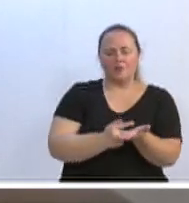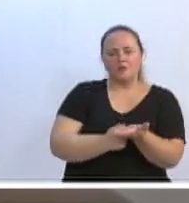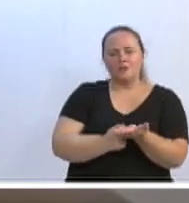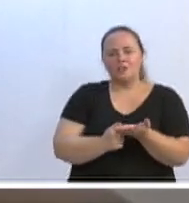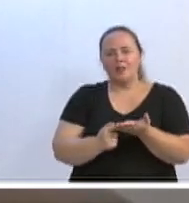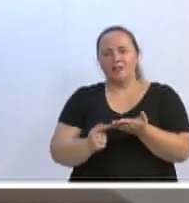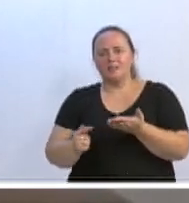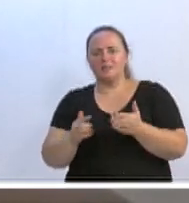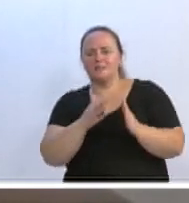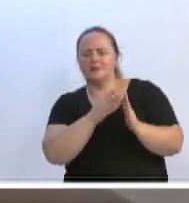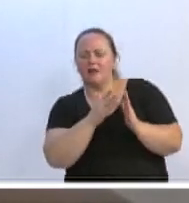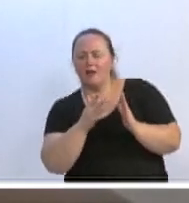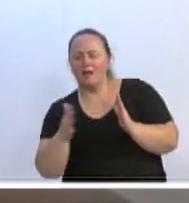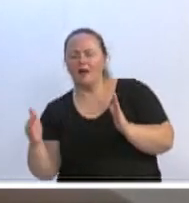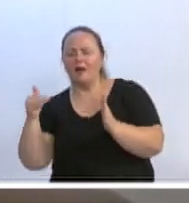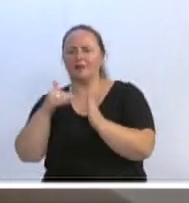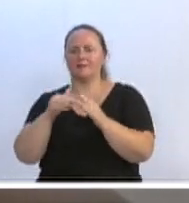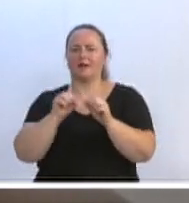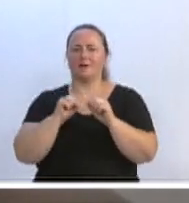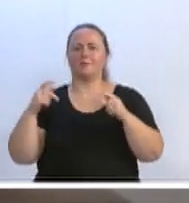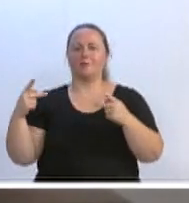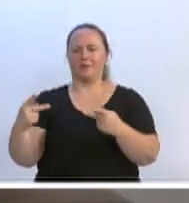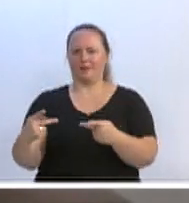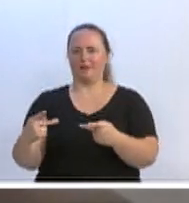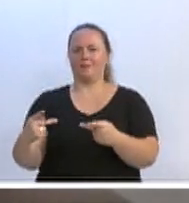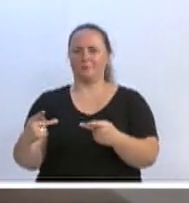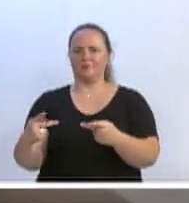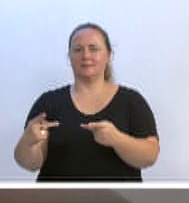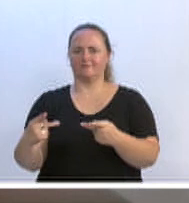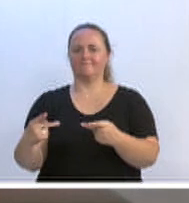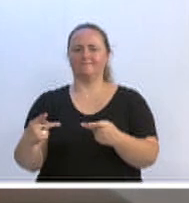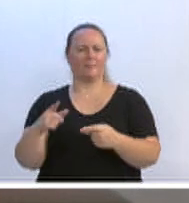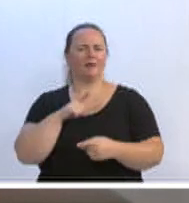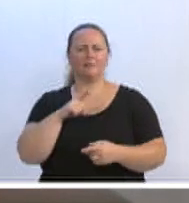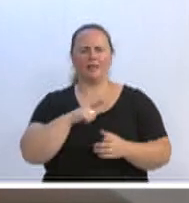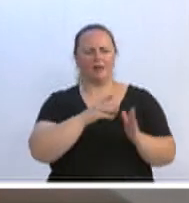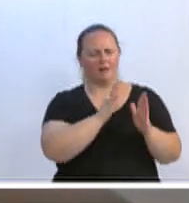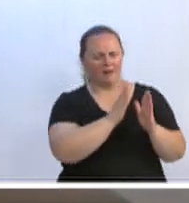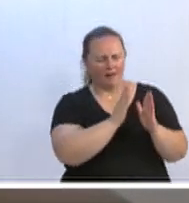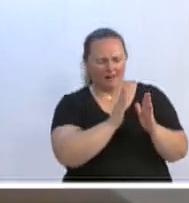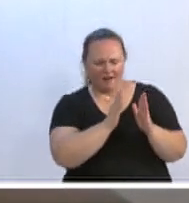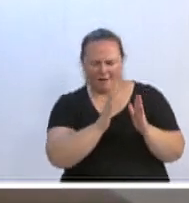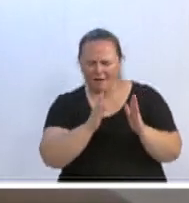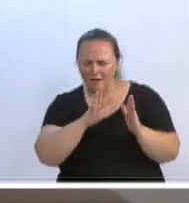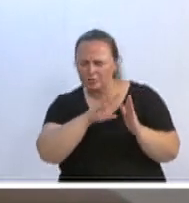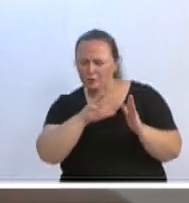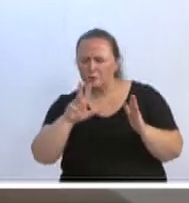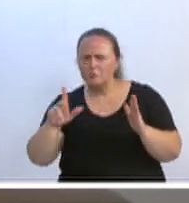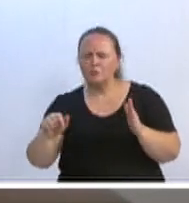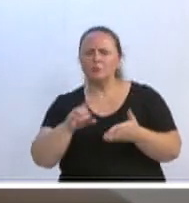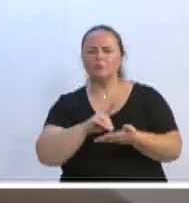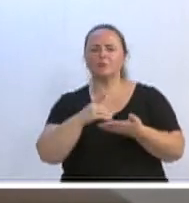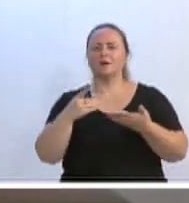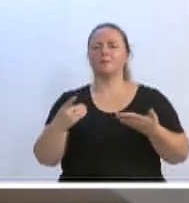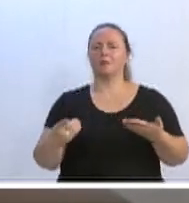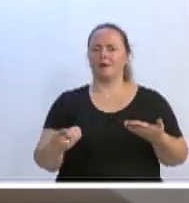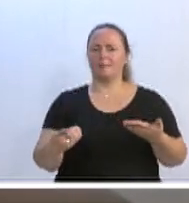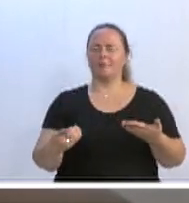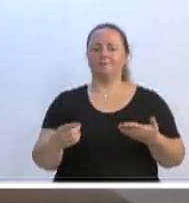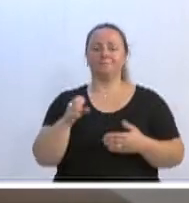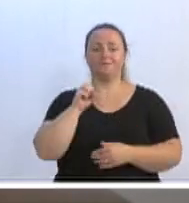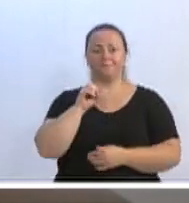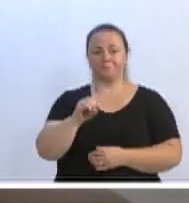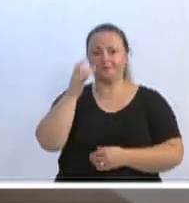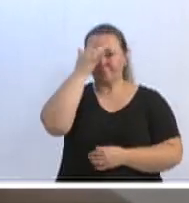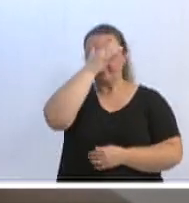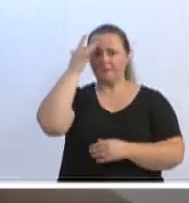escarlate que sai ligando de Gênesis a Apocalipse essa doutrina. Quando o homem desobedece a